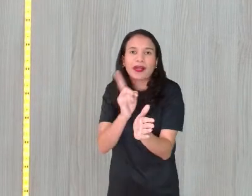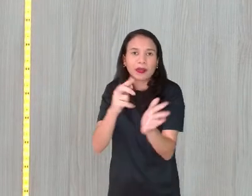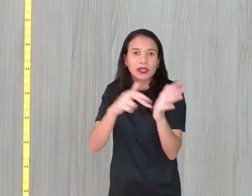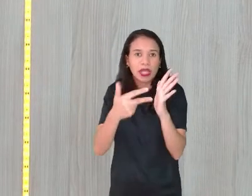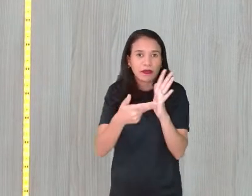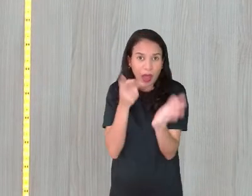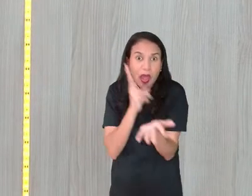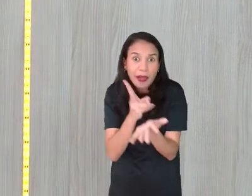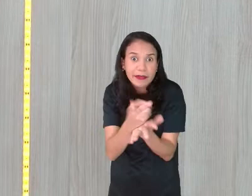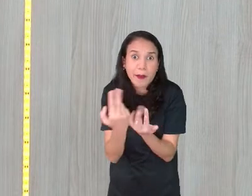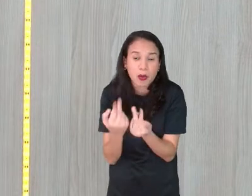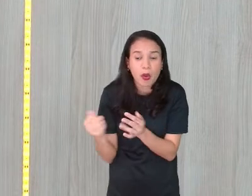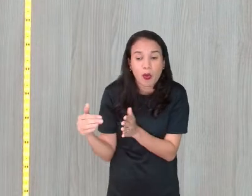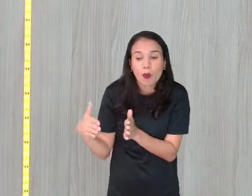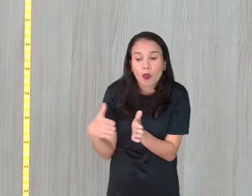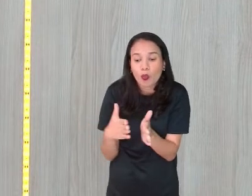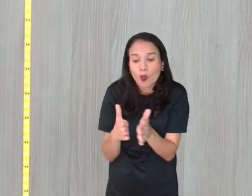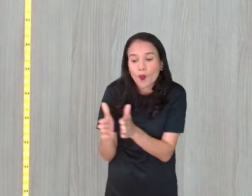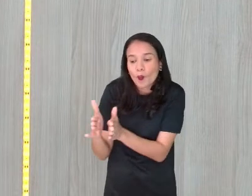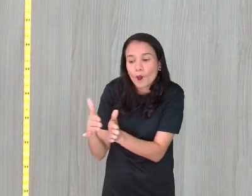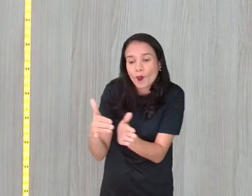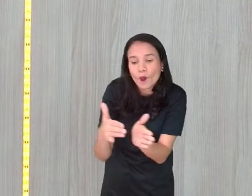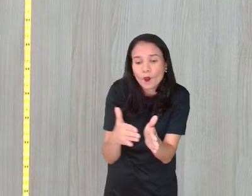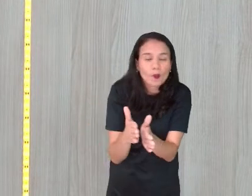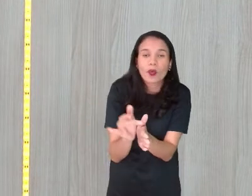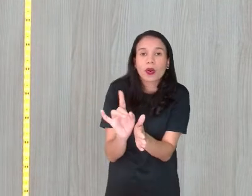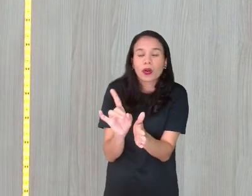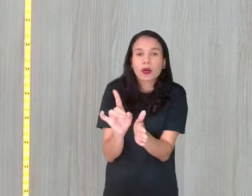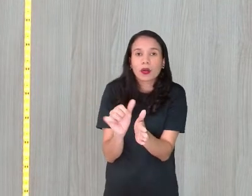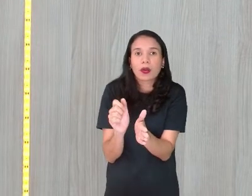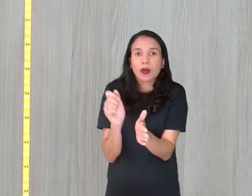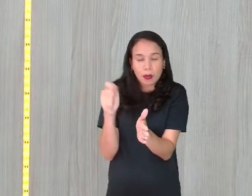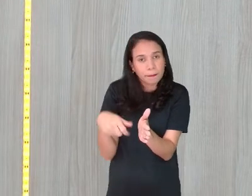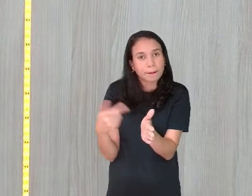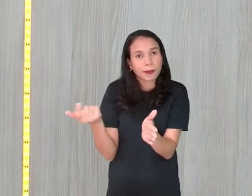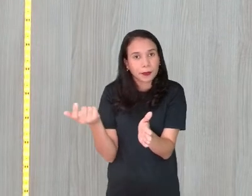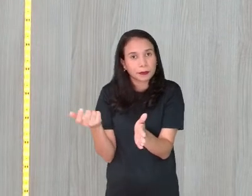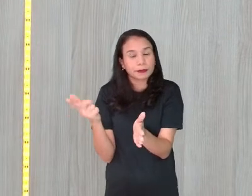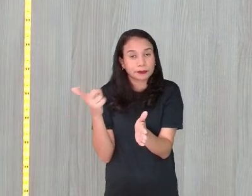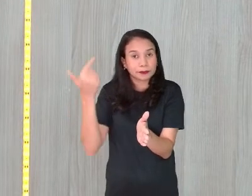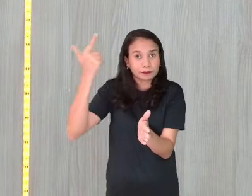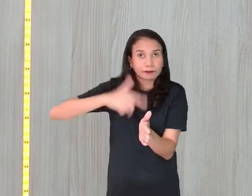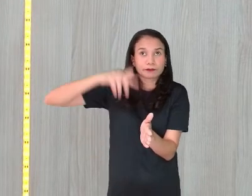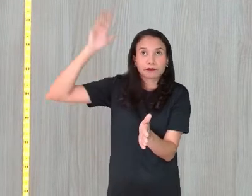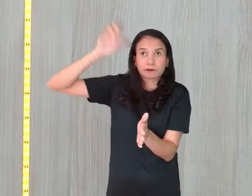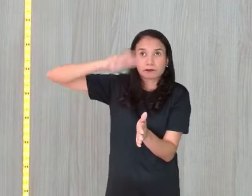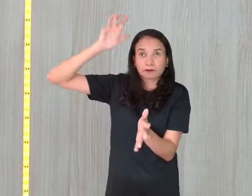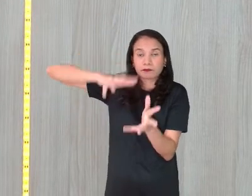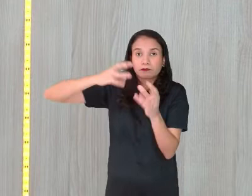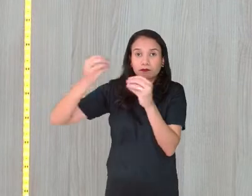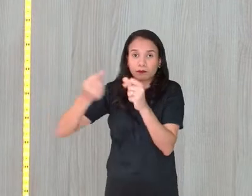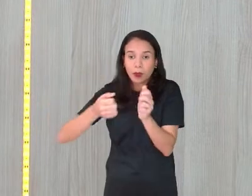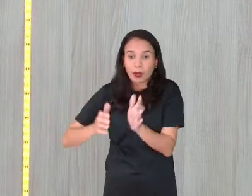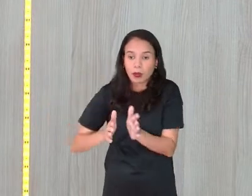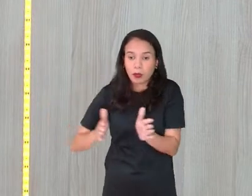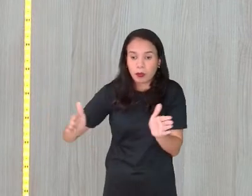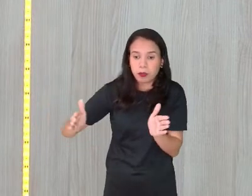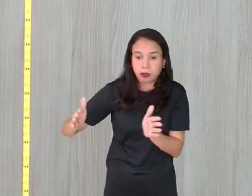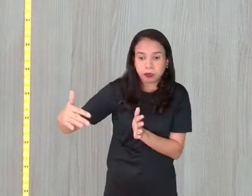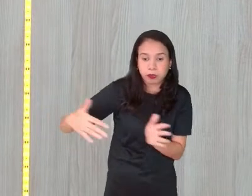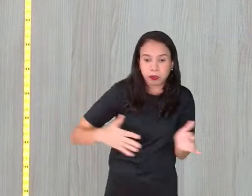ele vai passar a vida inteira com pouca água, seco, né? Perfeito. Então, o que é que tem acontecido? O